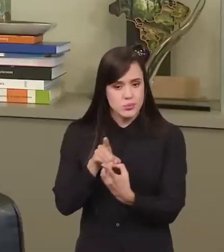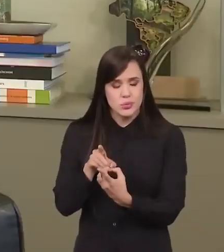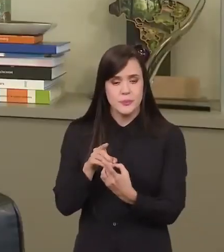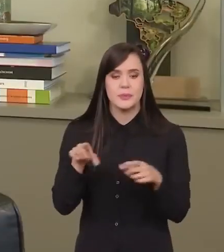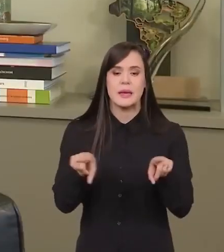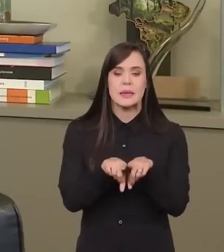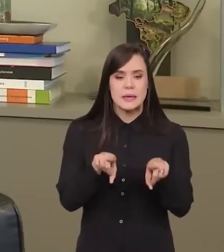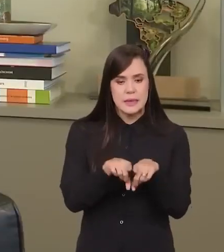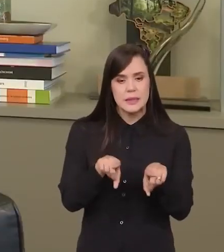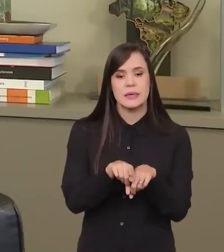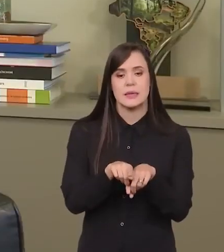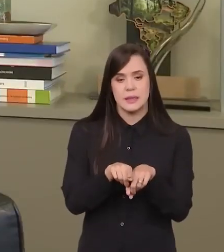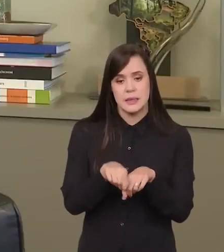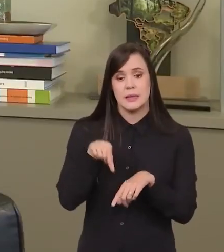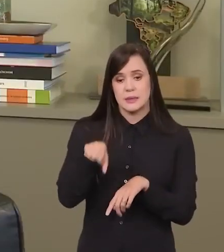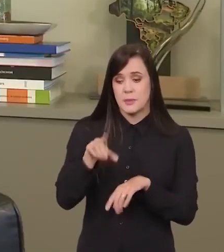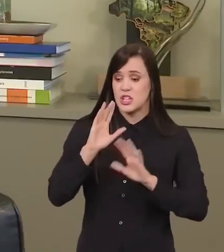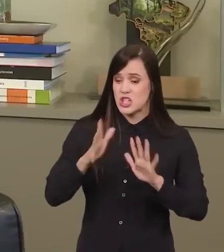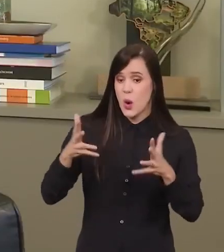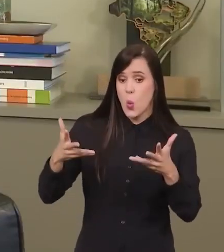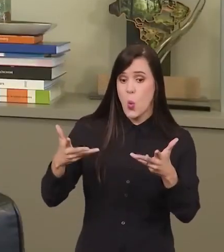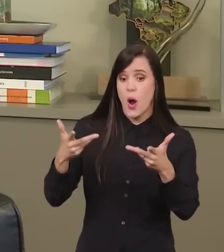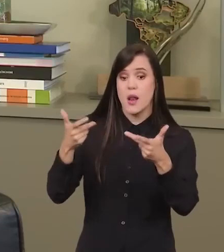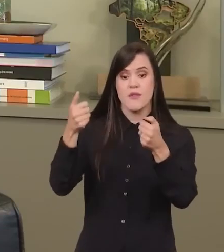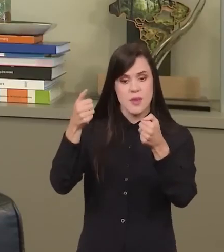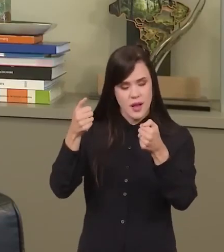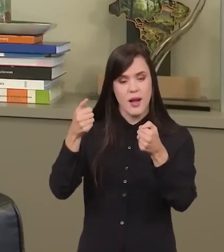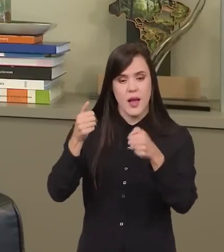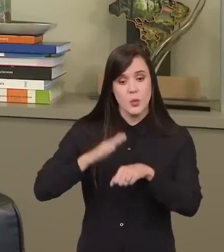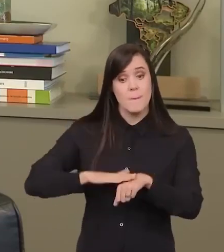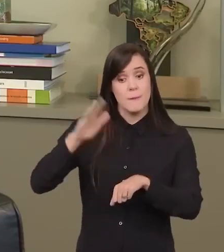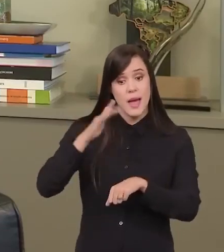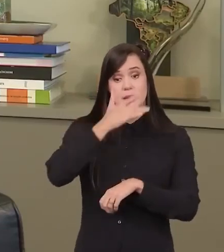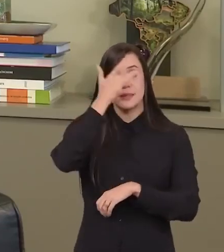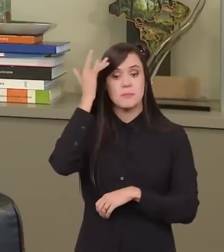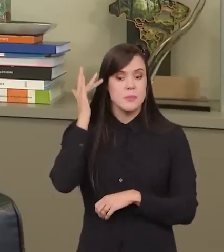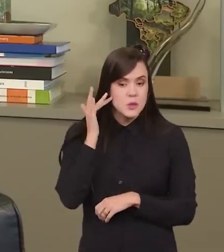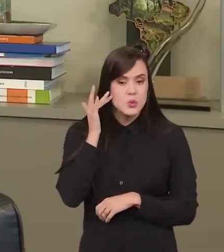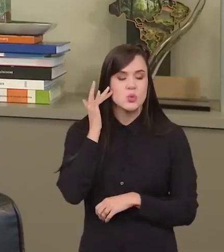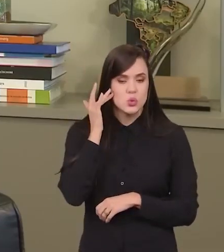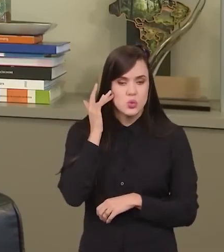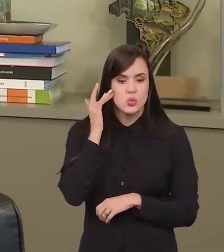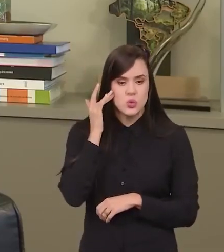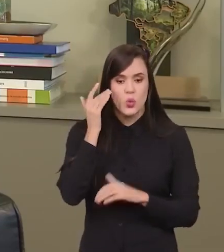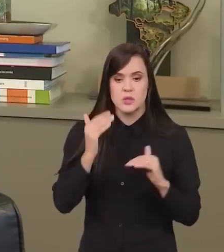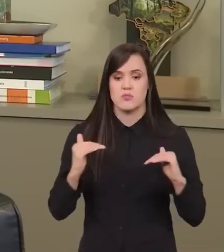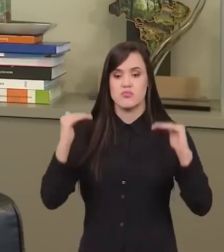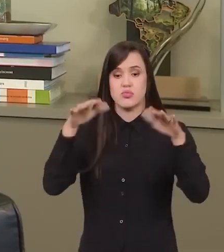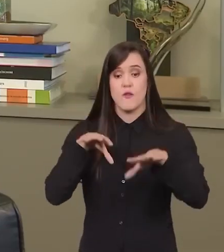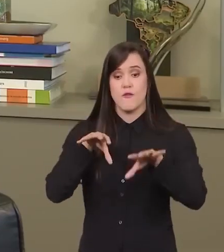questão também é que eles estão cada vez melhor qualificados. Nós temos mais pessoas de nível